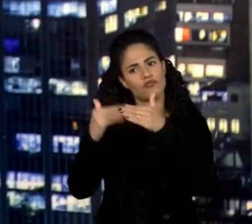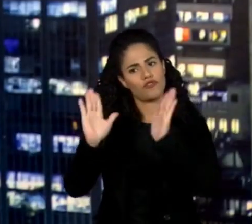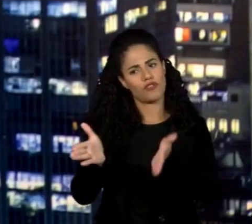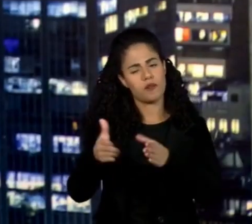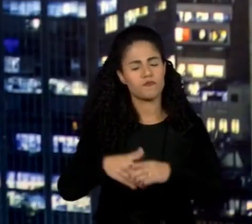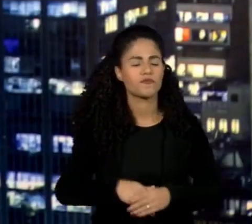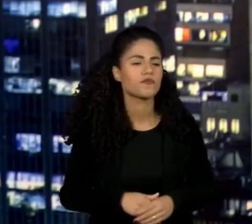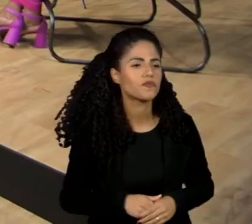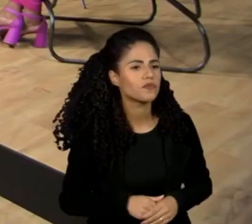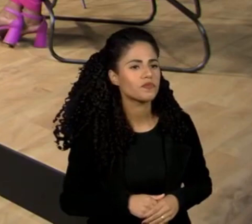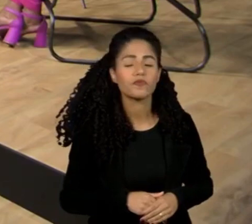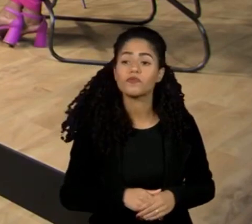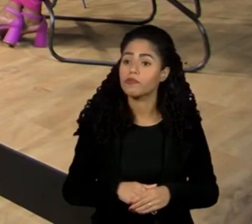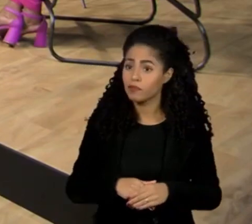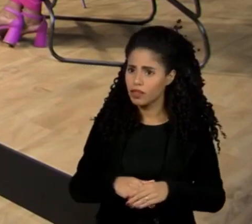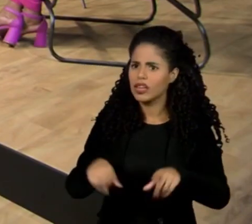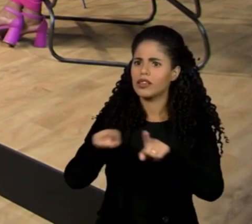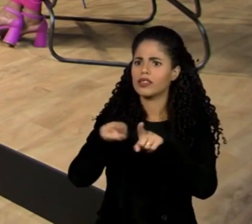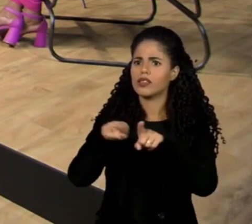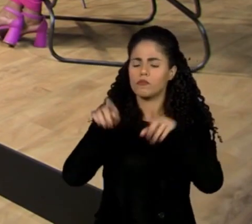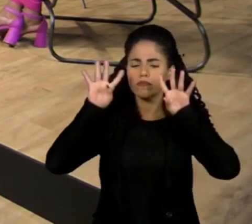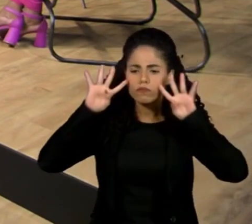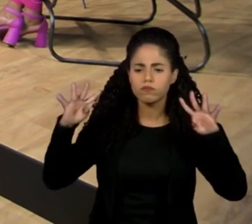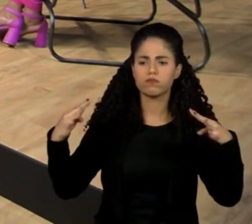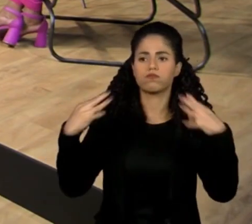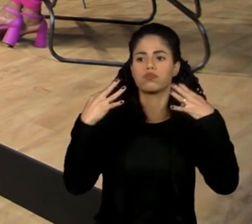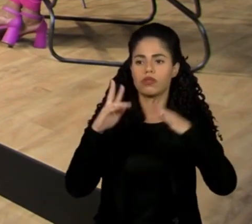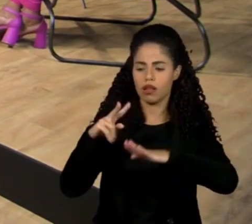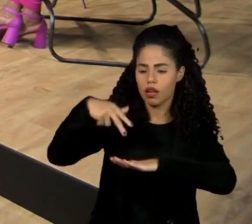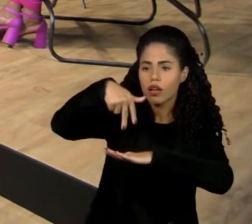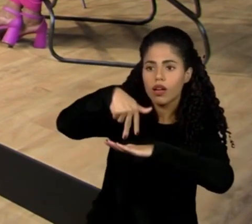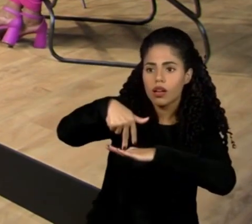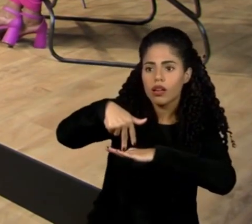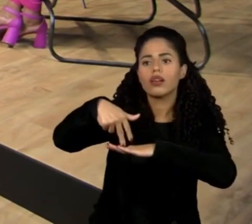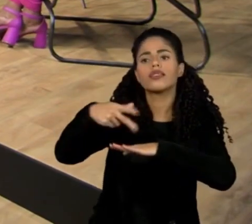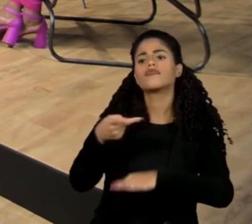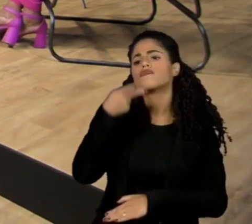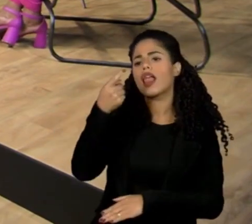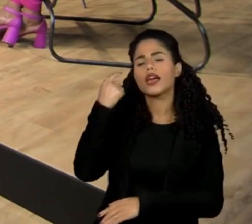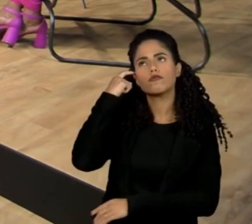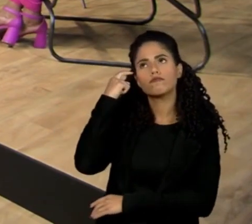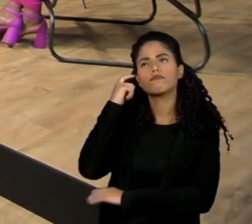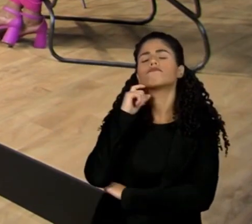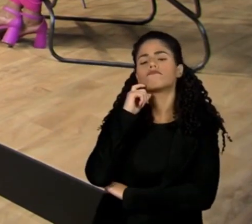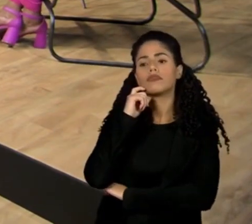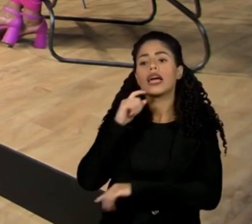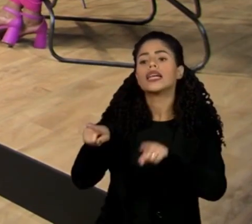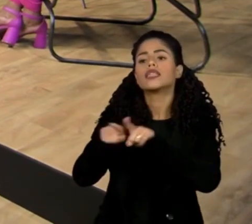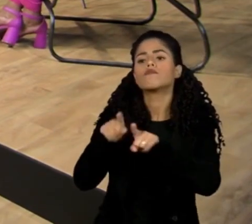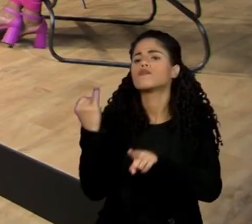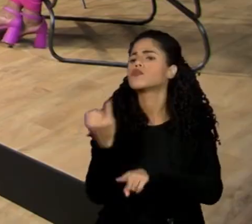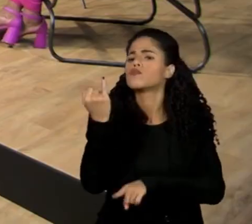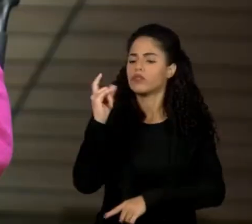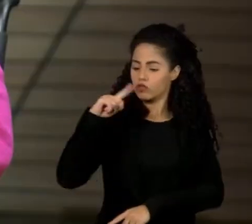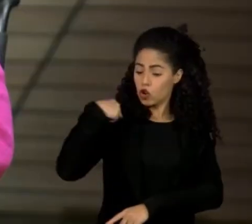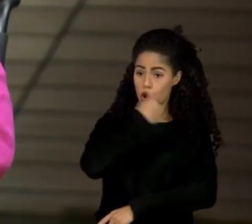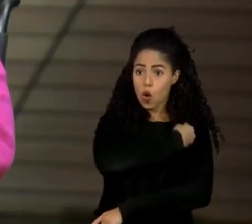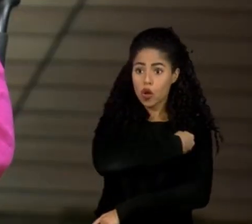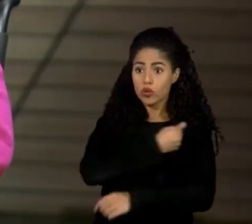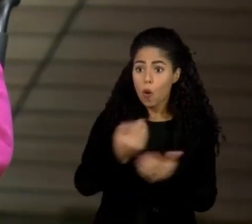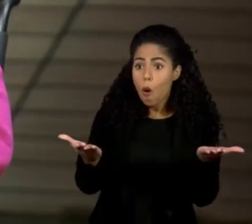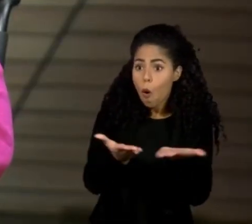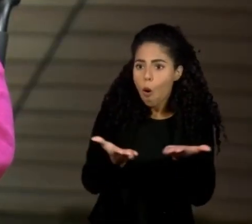e não só a visibilidade que a Marília traz que foi a mesma coisa que eu tinha pensado Mas tem uma questão importante que a gente consegue hoje